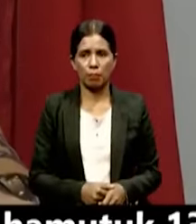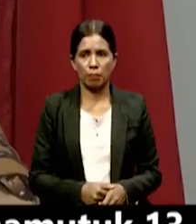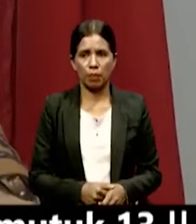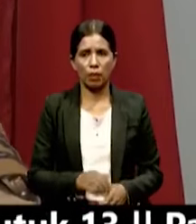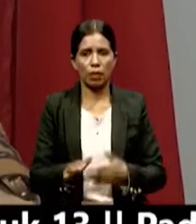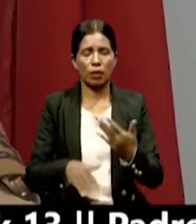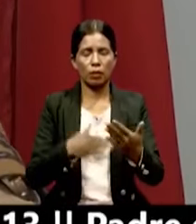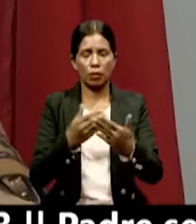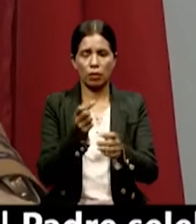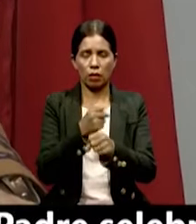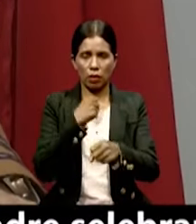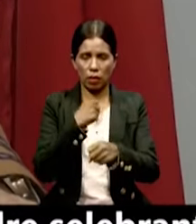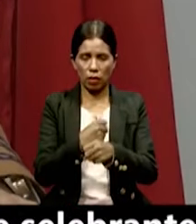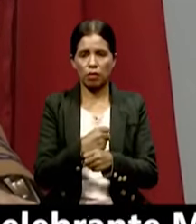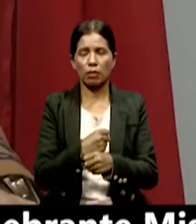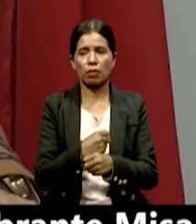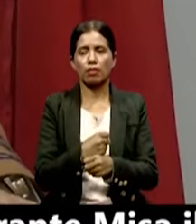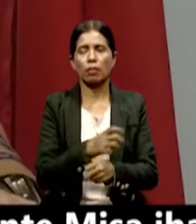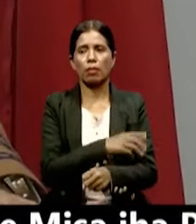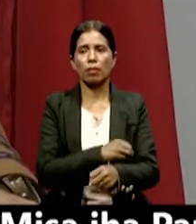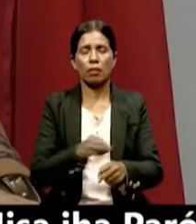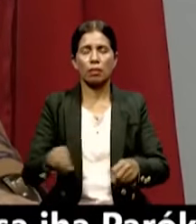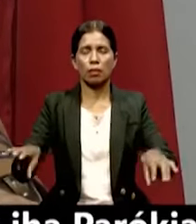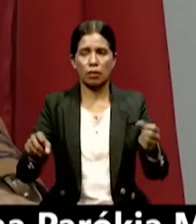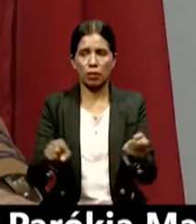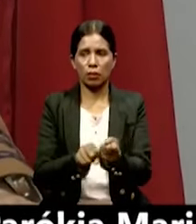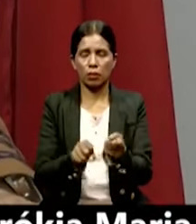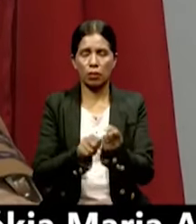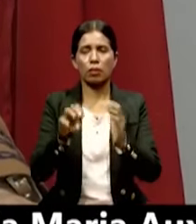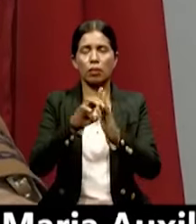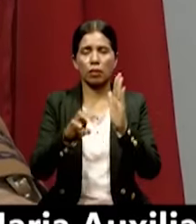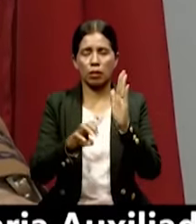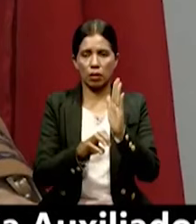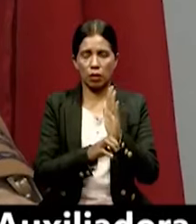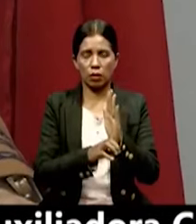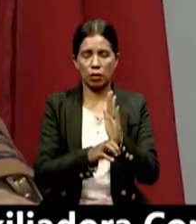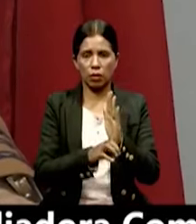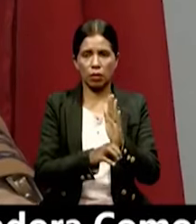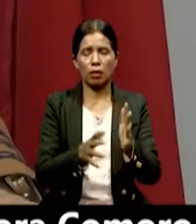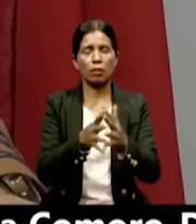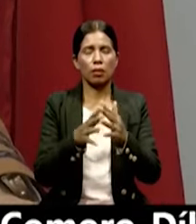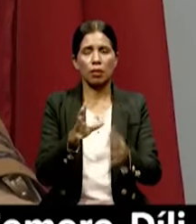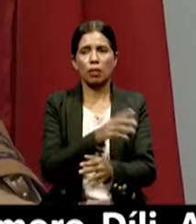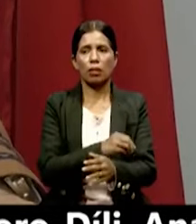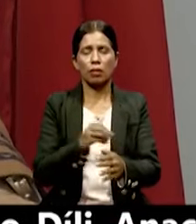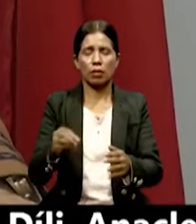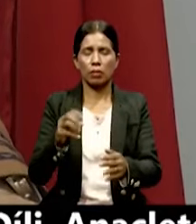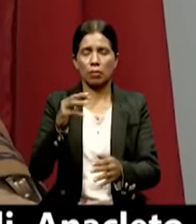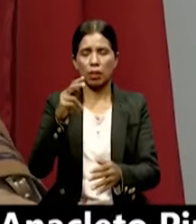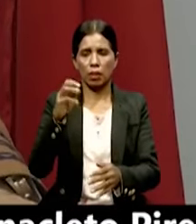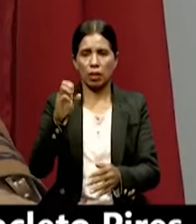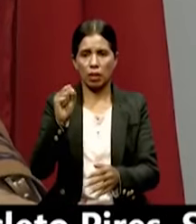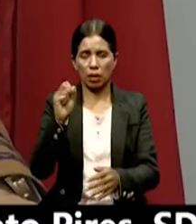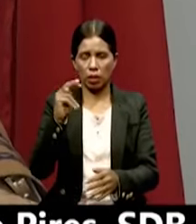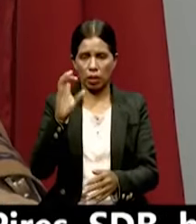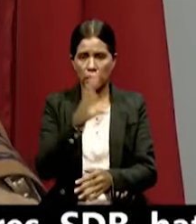Melhorias pode fazer, e daí que com o apoio dos Estados Unidos no Millennium Challenge Corporation,